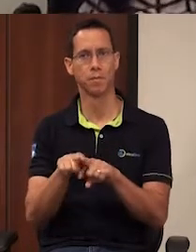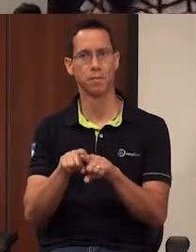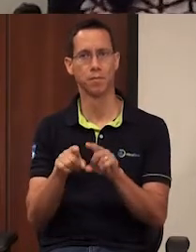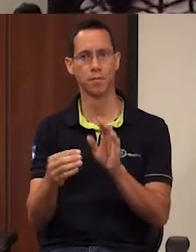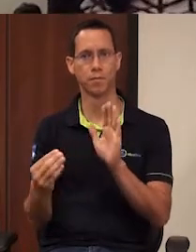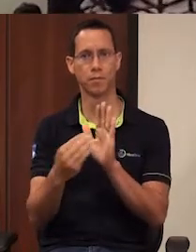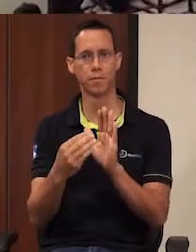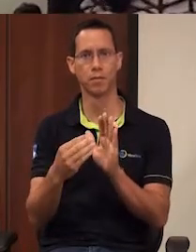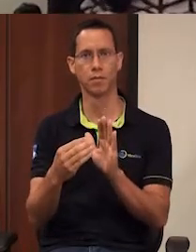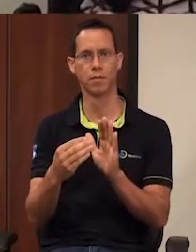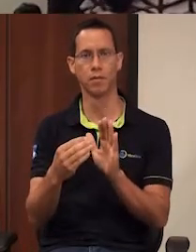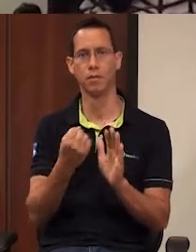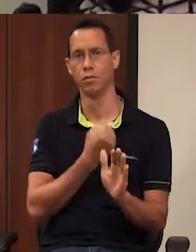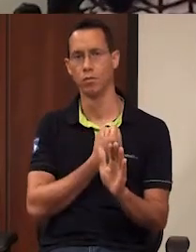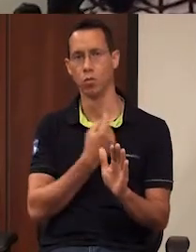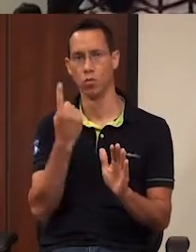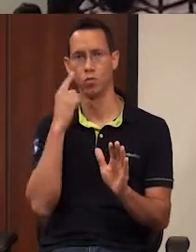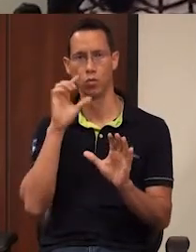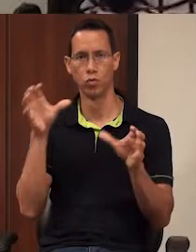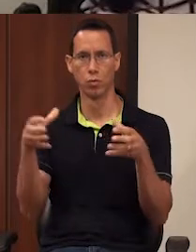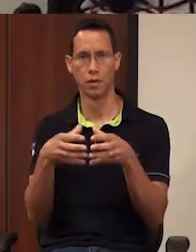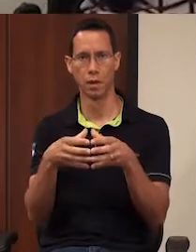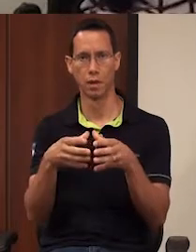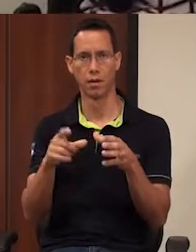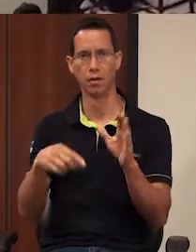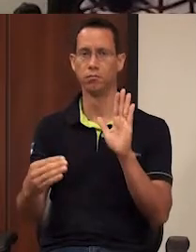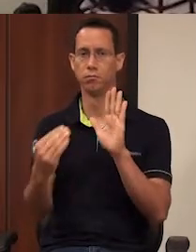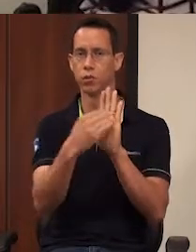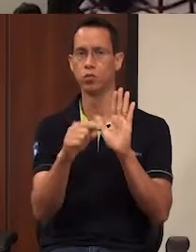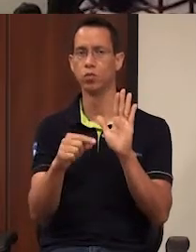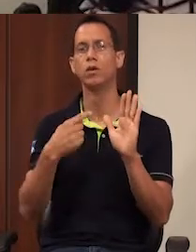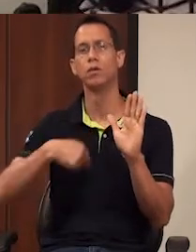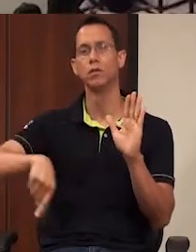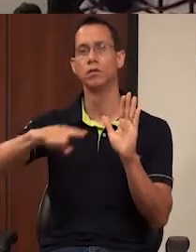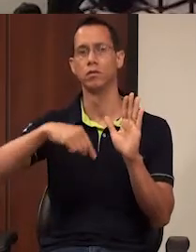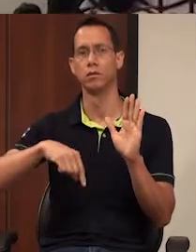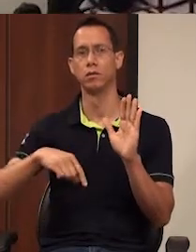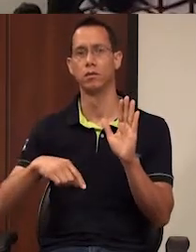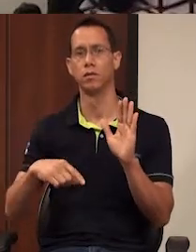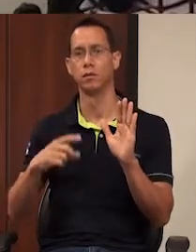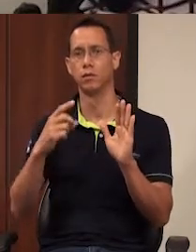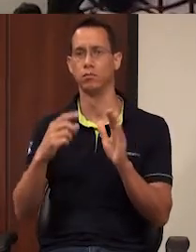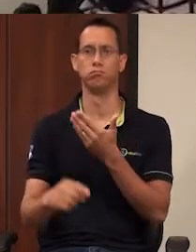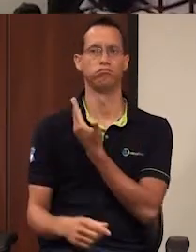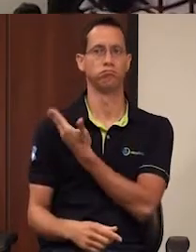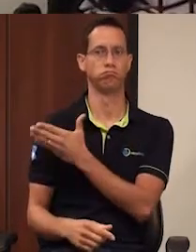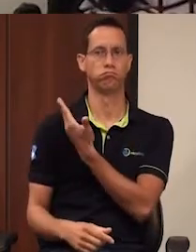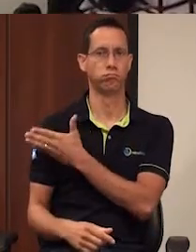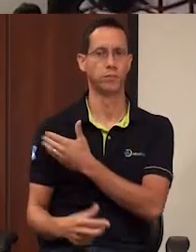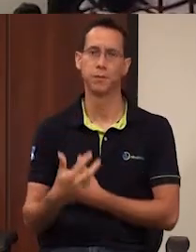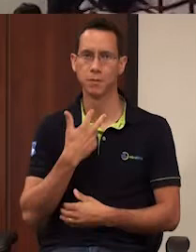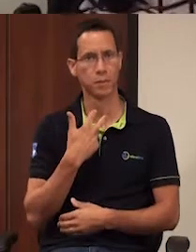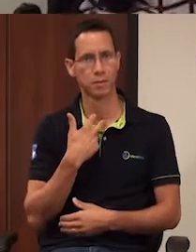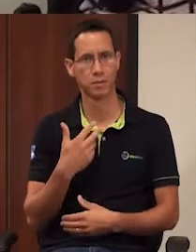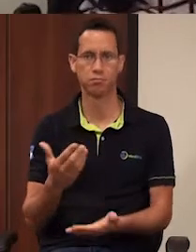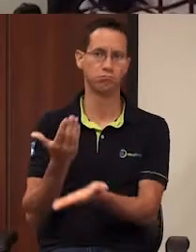observação geral, né, número 1 do comitê, que é você deixar de discriminar as pessoas,